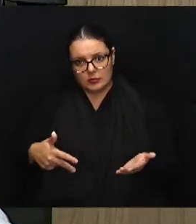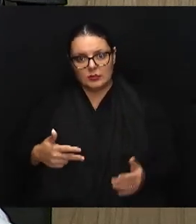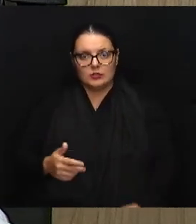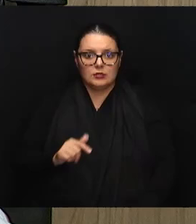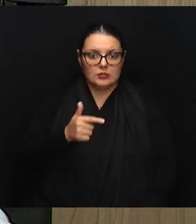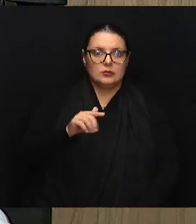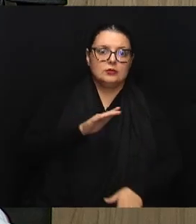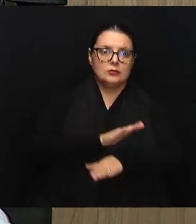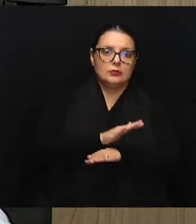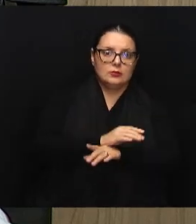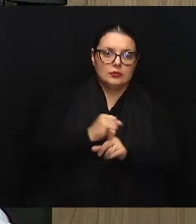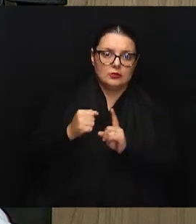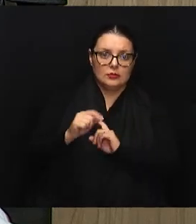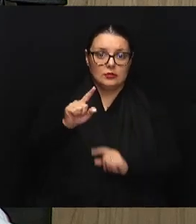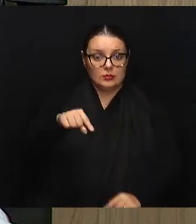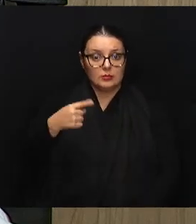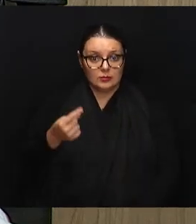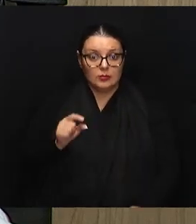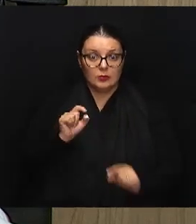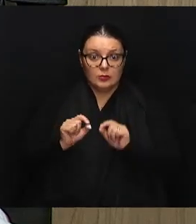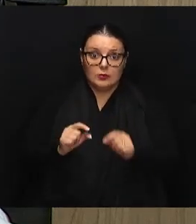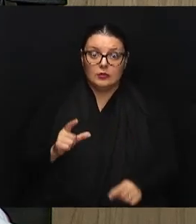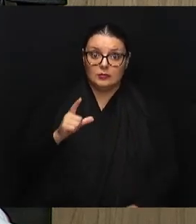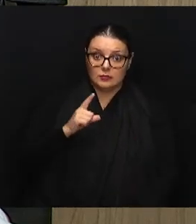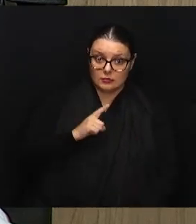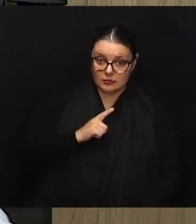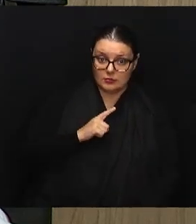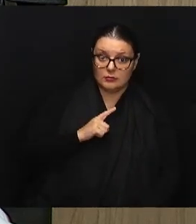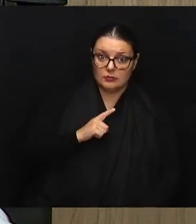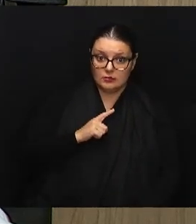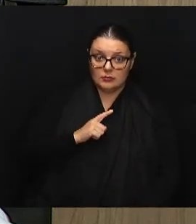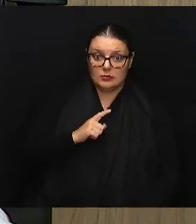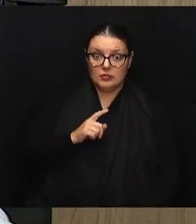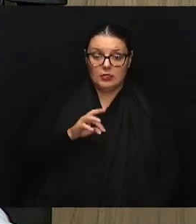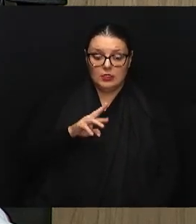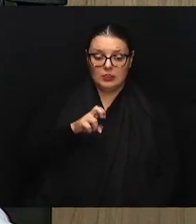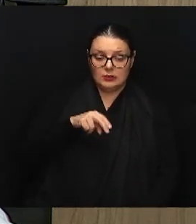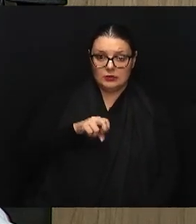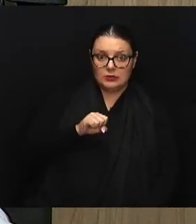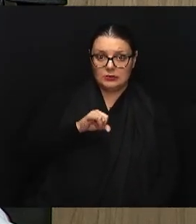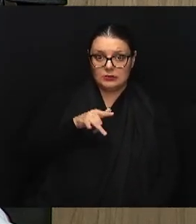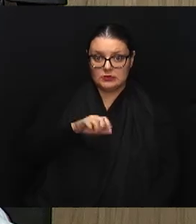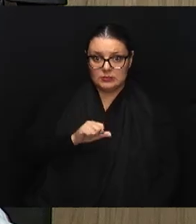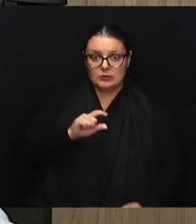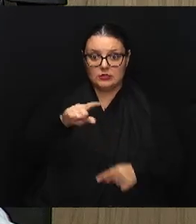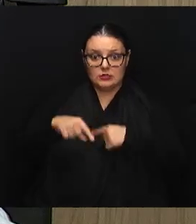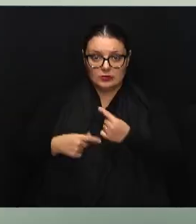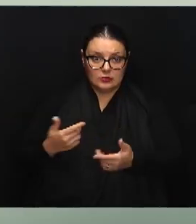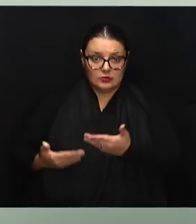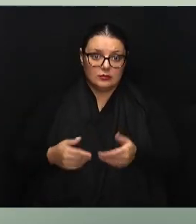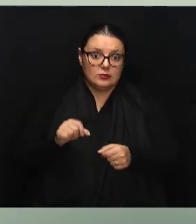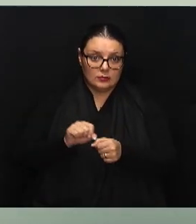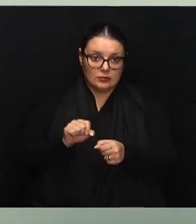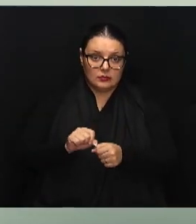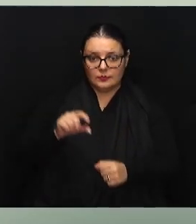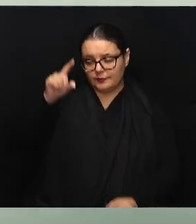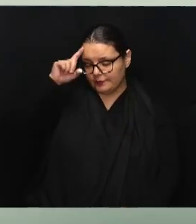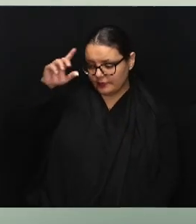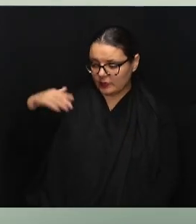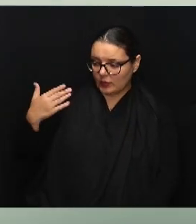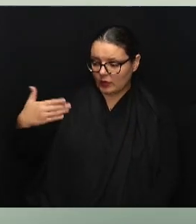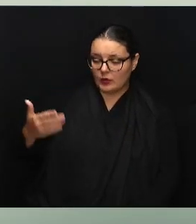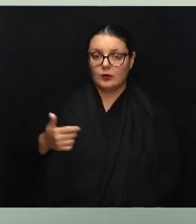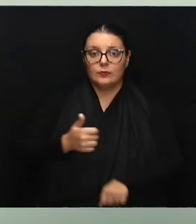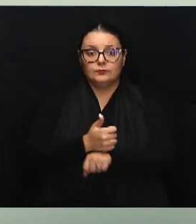assistente social posterior. O que tem é a transição para outro serviço que o faça. Sobre o dia a dia